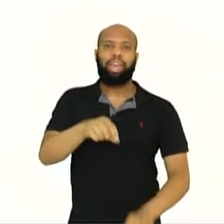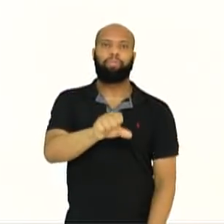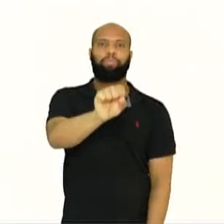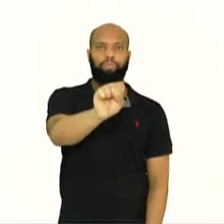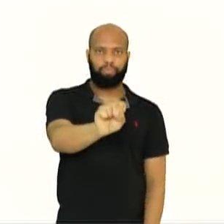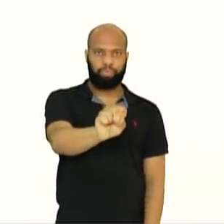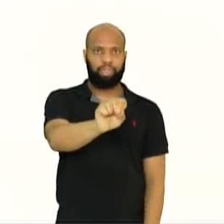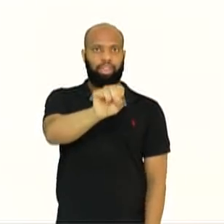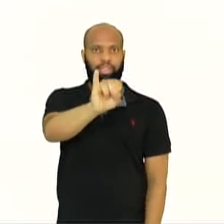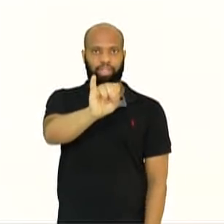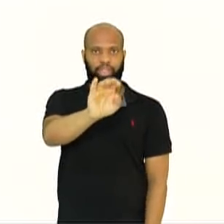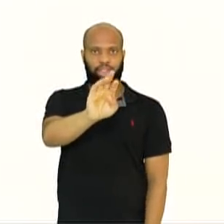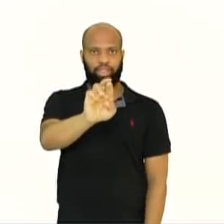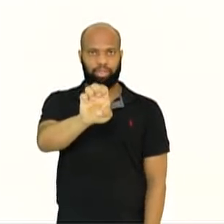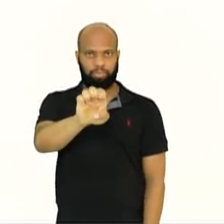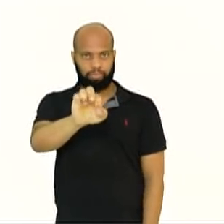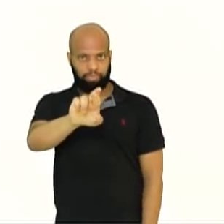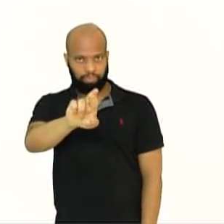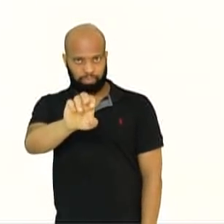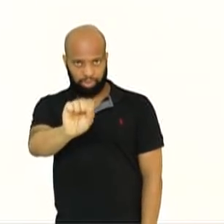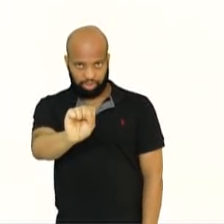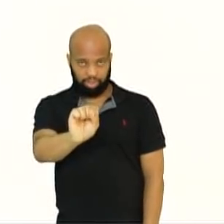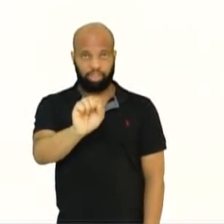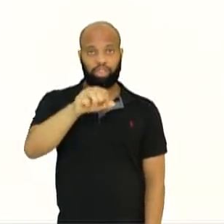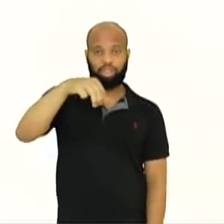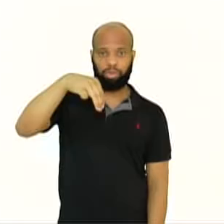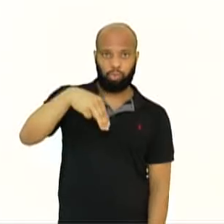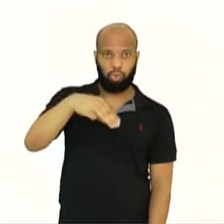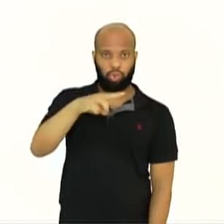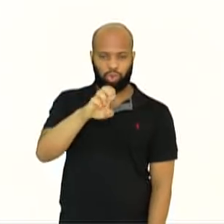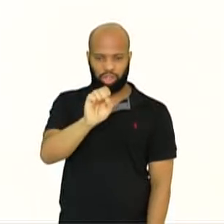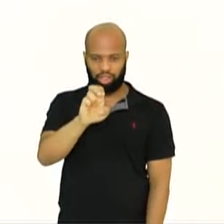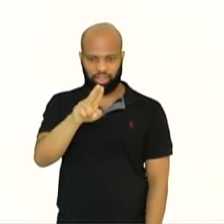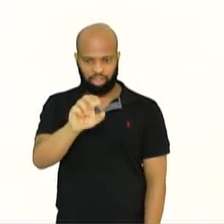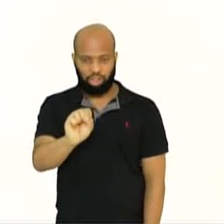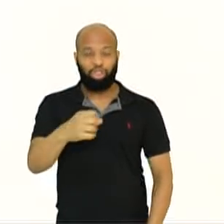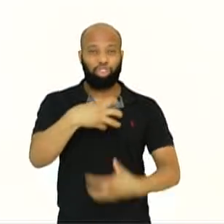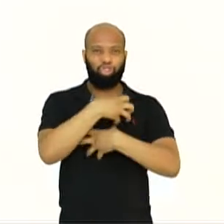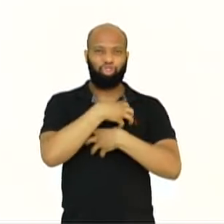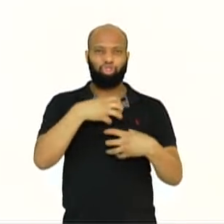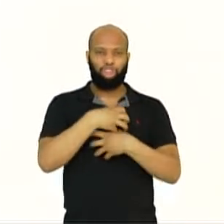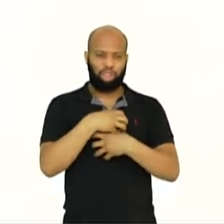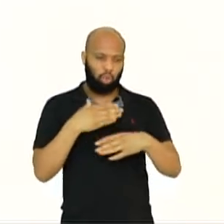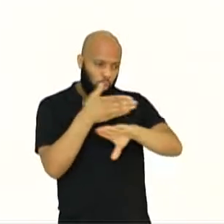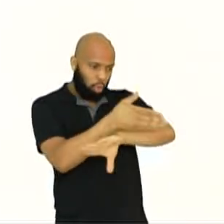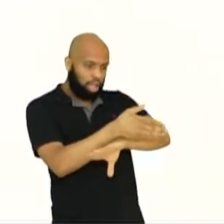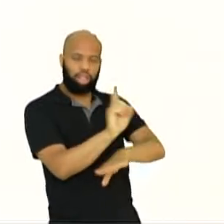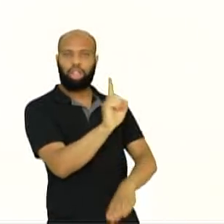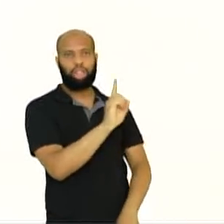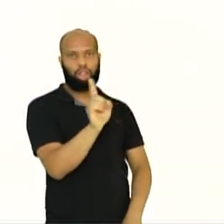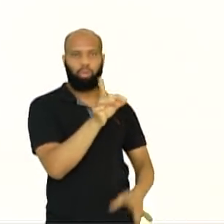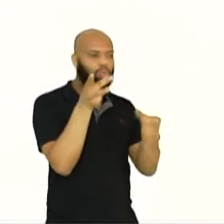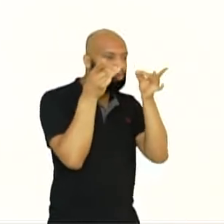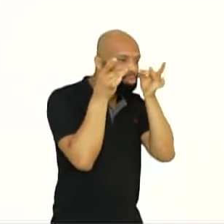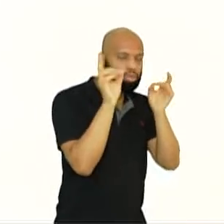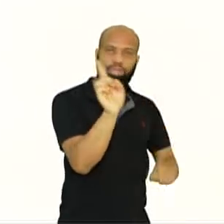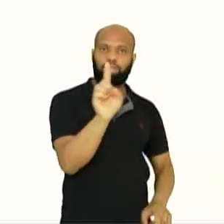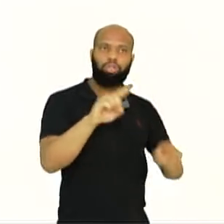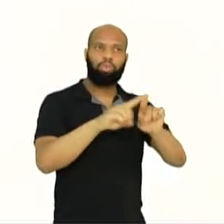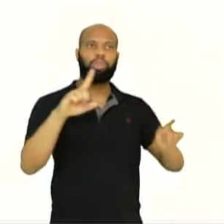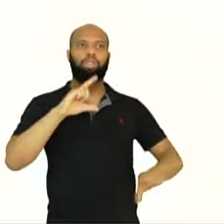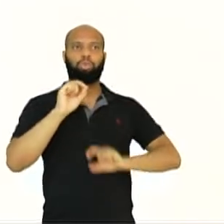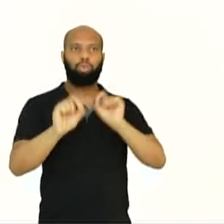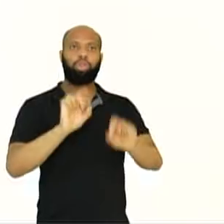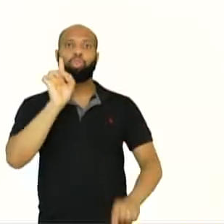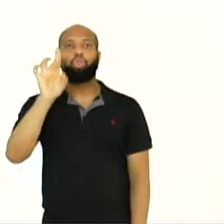cybermuseus. Cybermuseus, eles não existem no sentido físico, você não pode visitá-lo, mas ele está